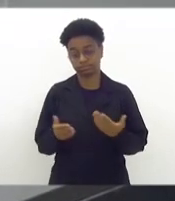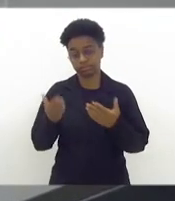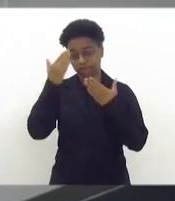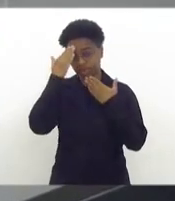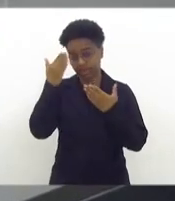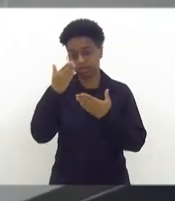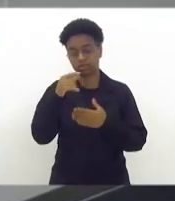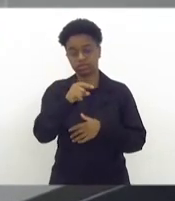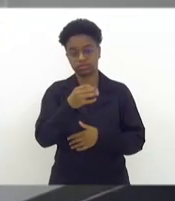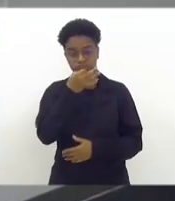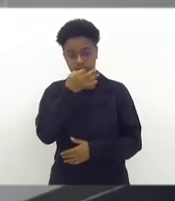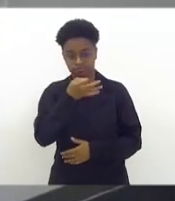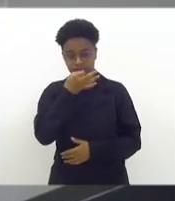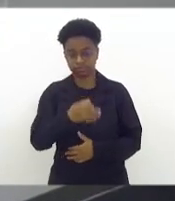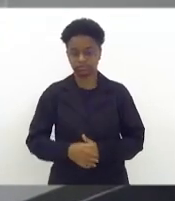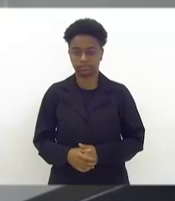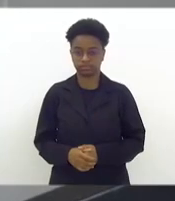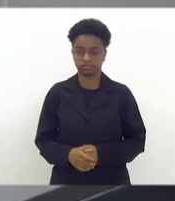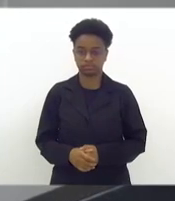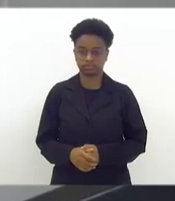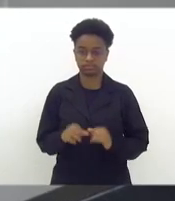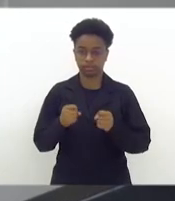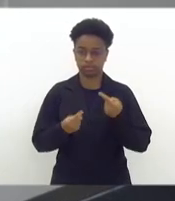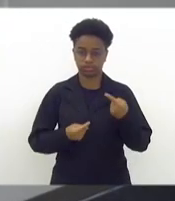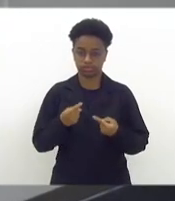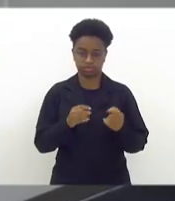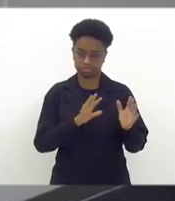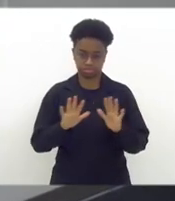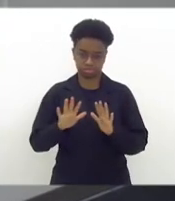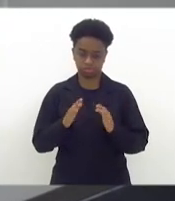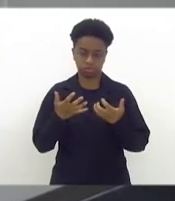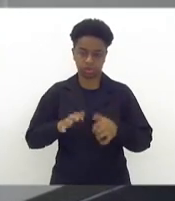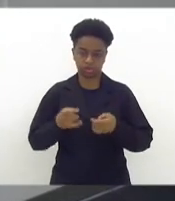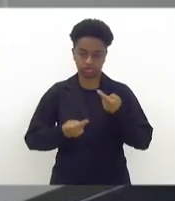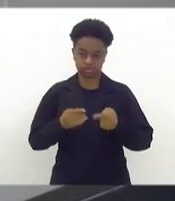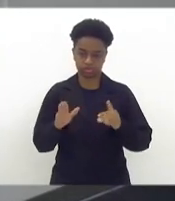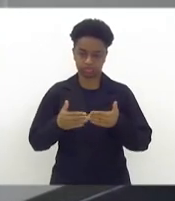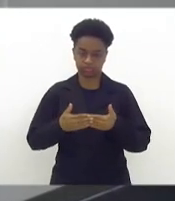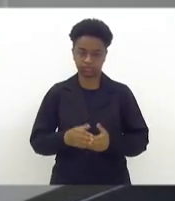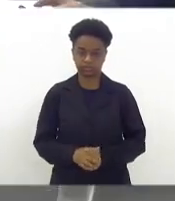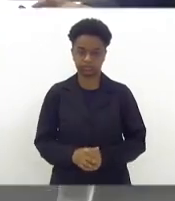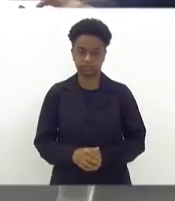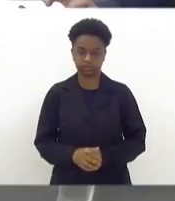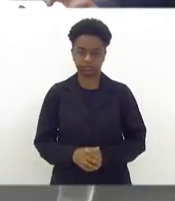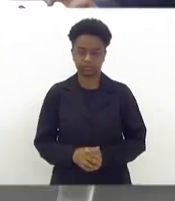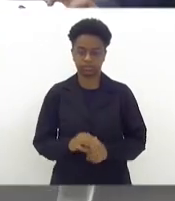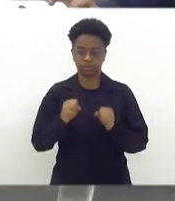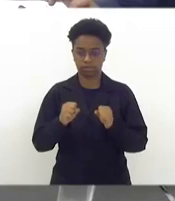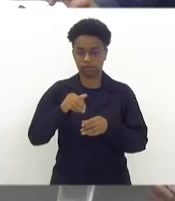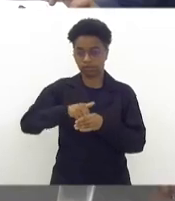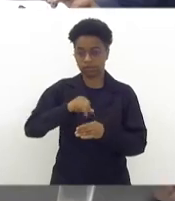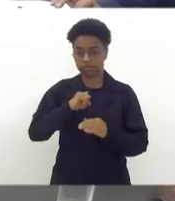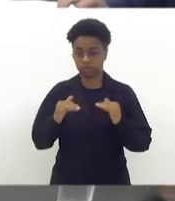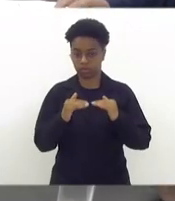as ponderações de Vossa Excelência. Projeto em discussão, não havendo quem queira discutir, encerrada a discussão, em votação,